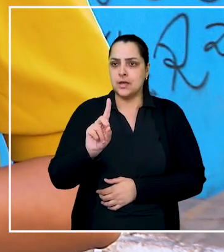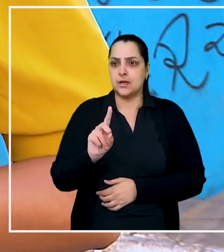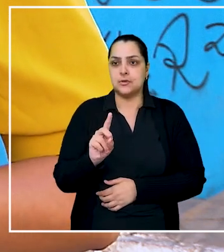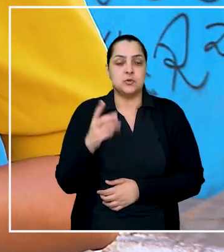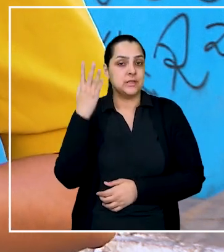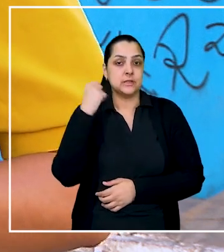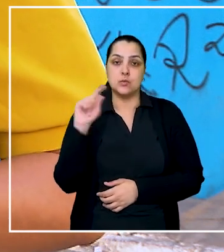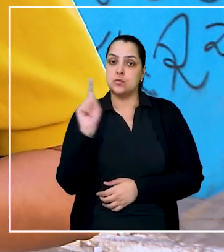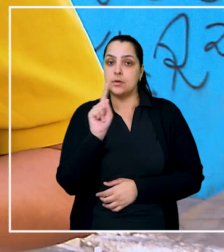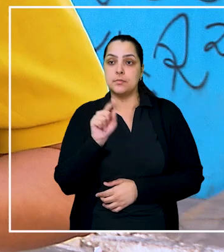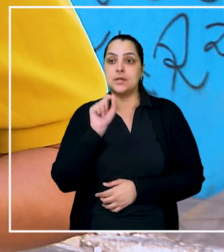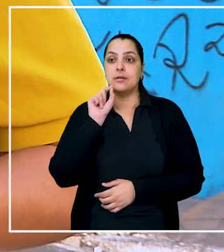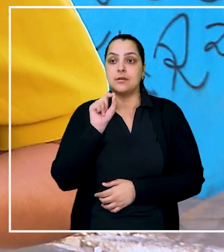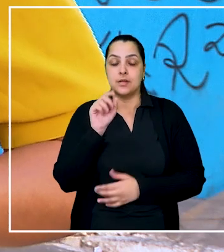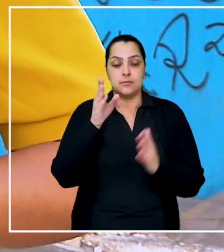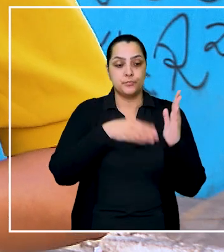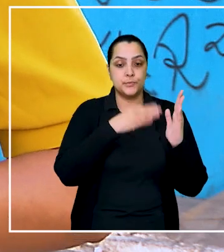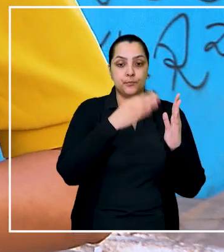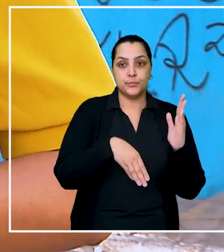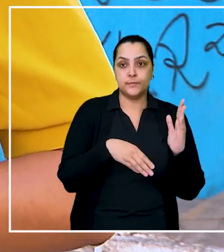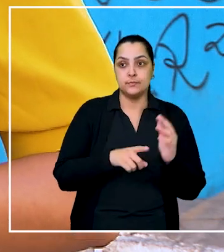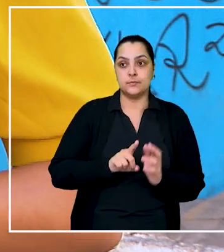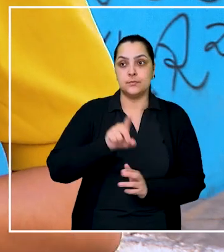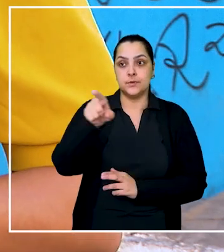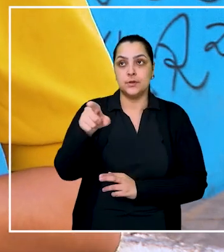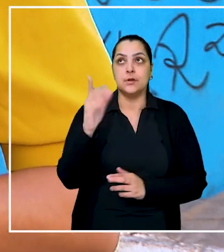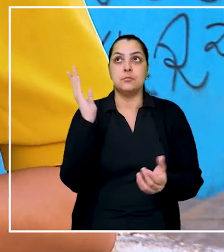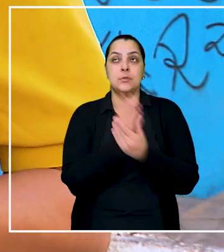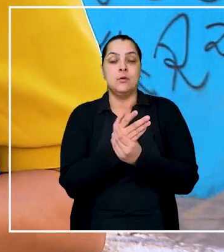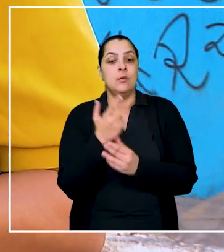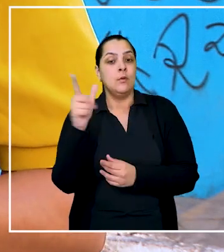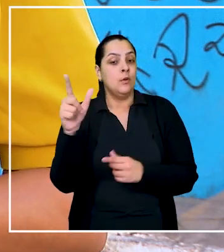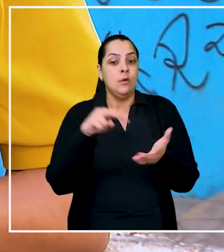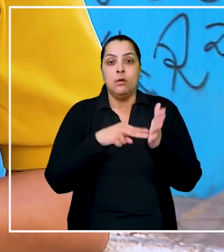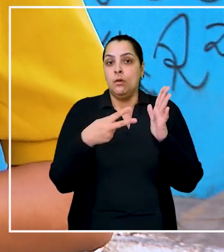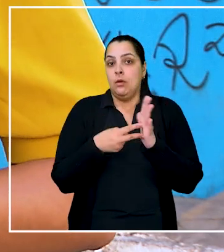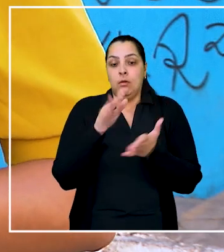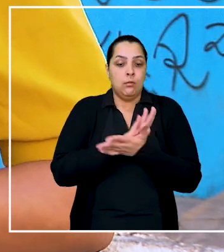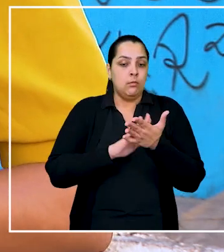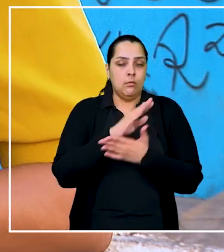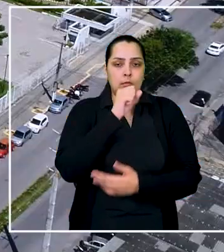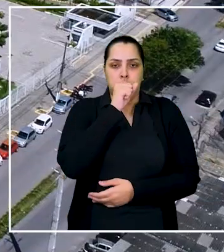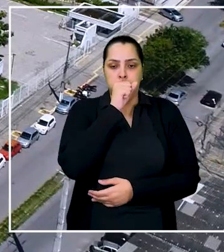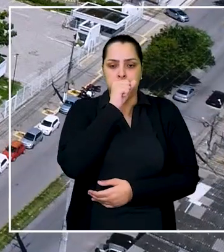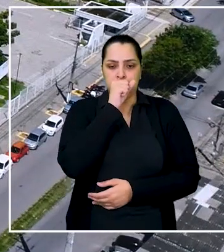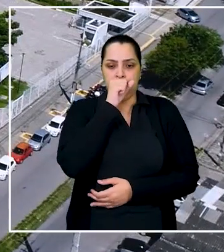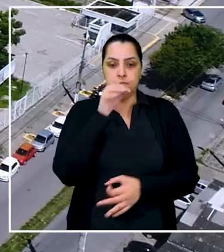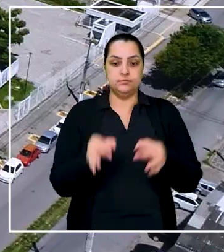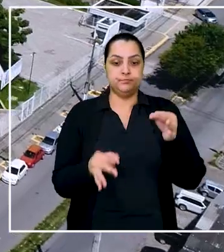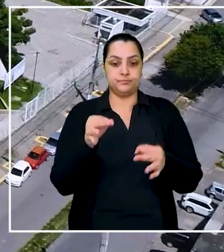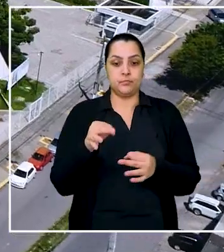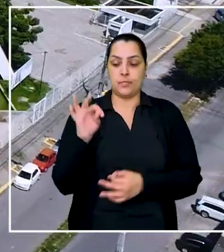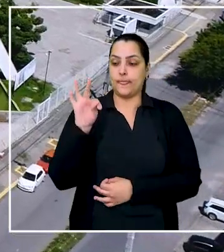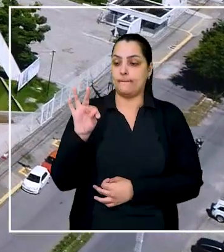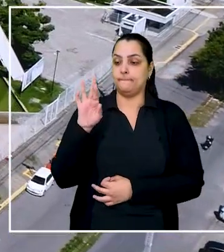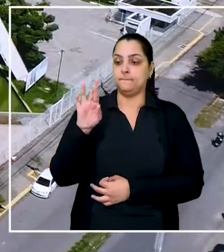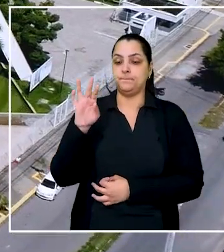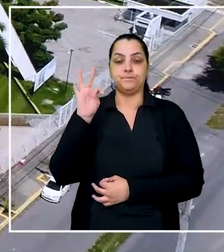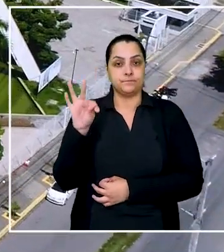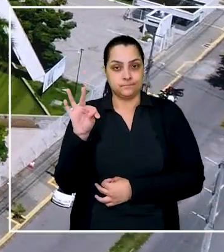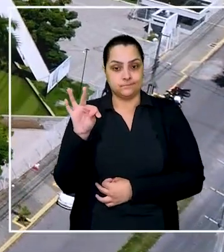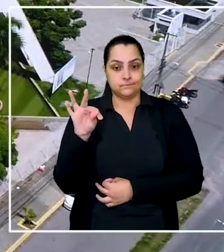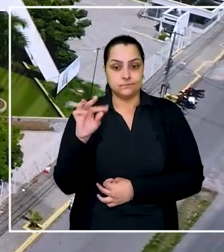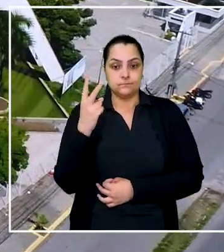que ocorreria a quitação total do contrato, nem dito o que isso significava. Ao julgar o caso, o